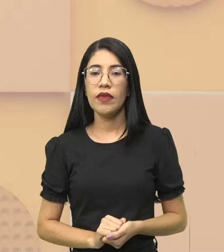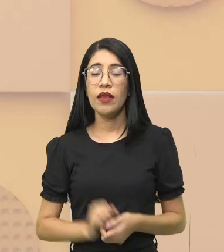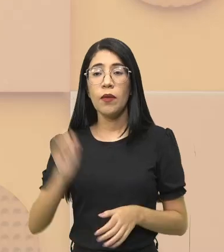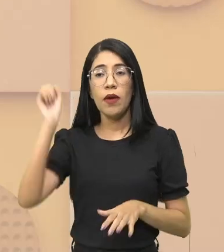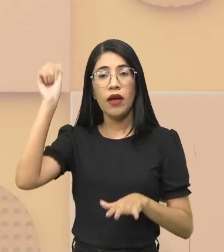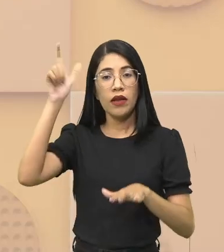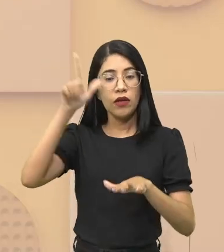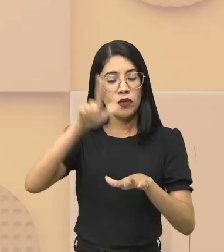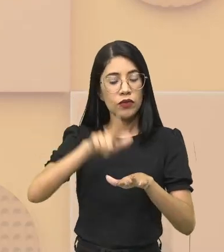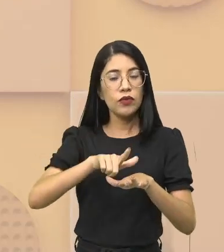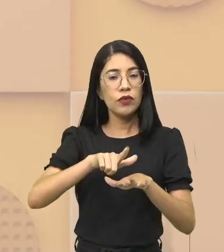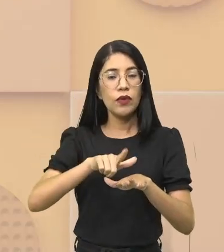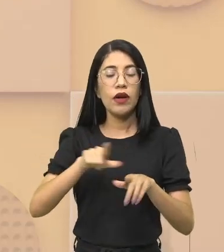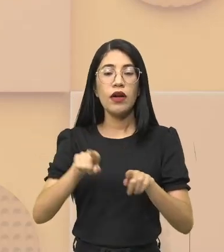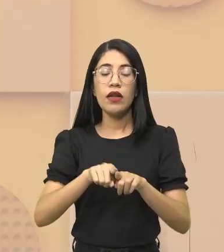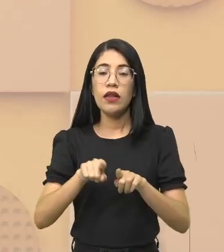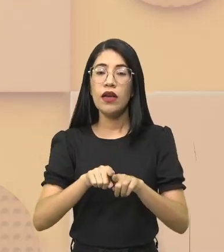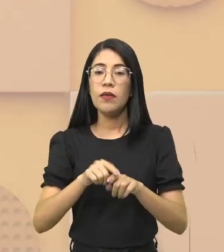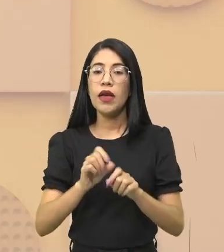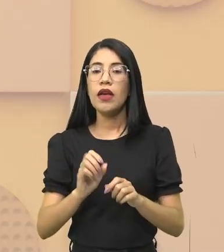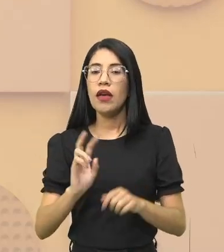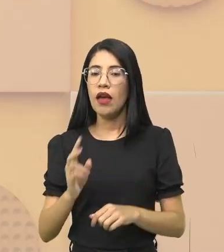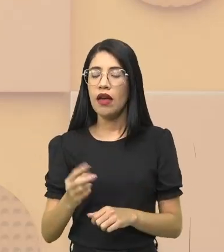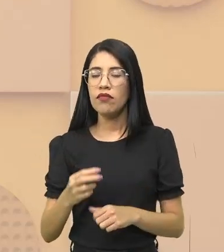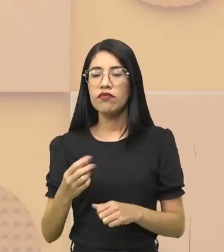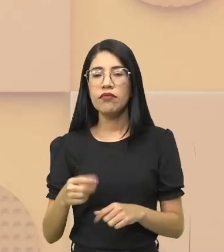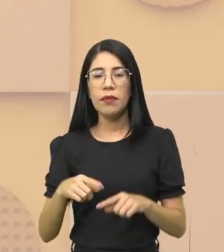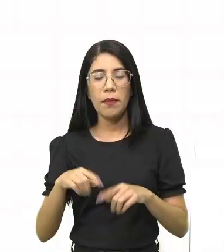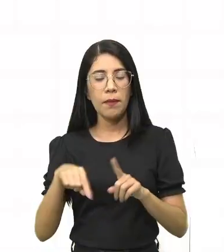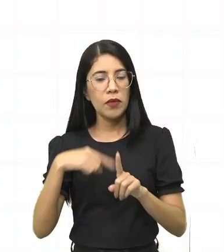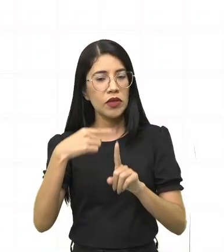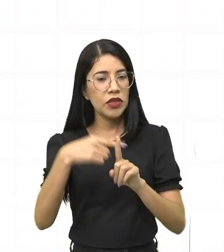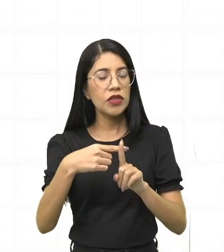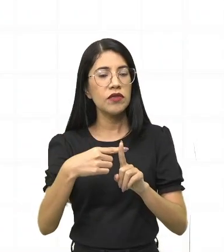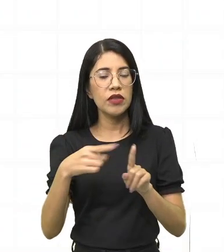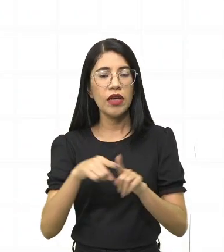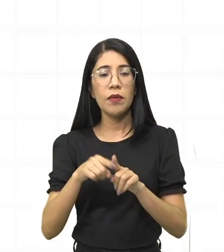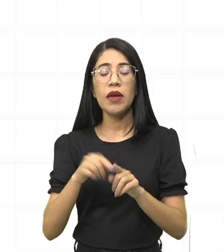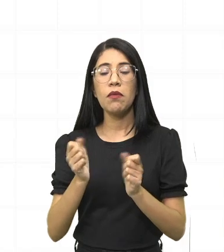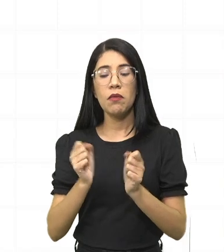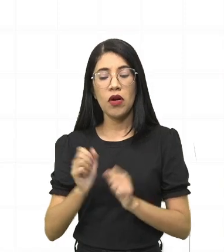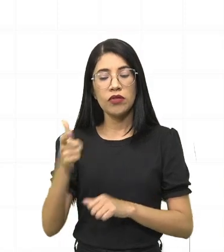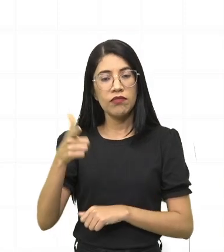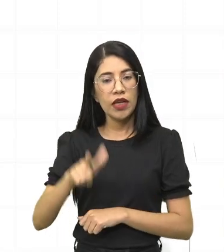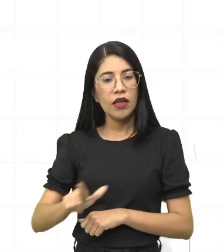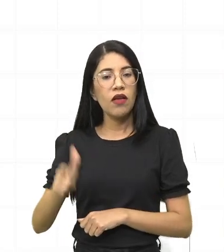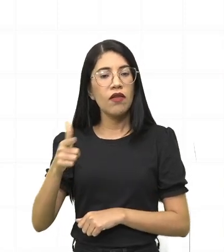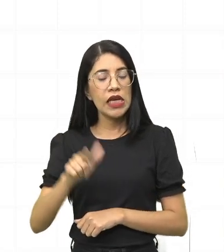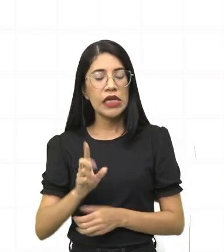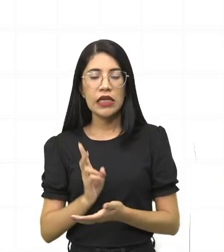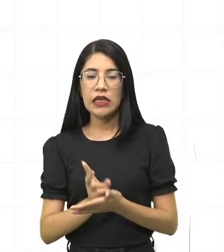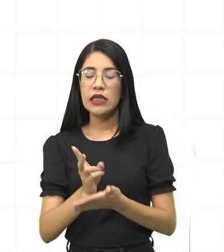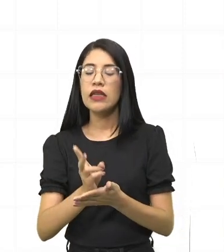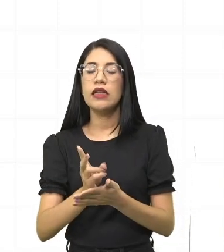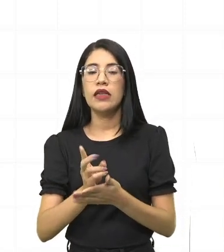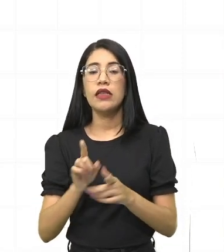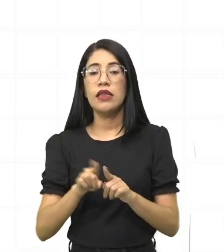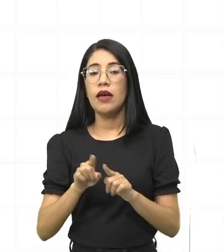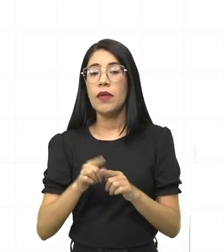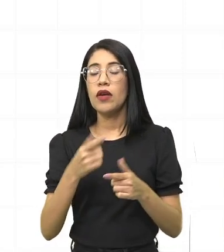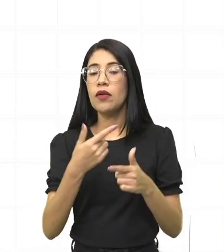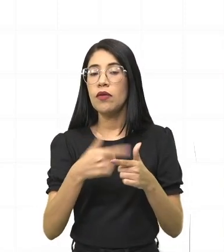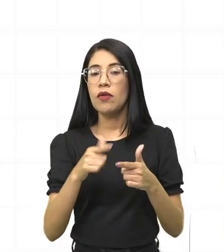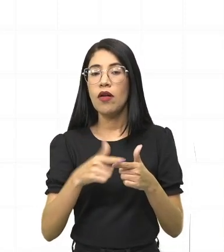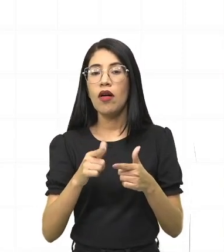energia solar, ela também tem as suas vantagens, né, uma fonte de energia renovável, e ela também tem os